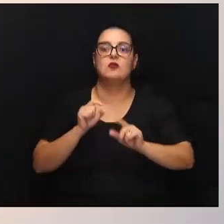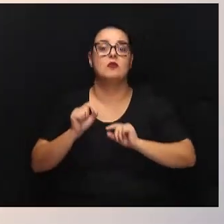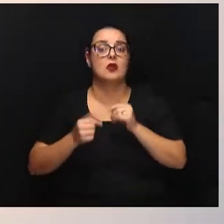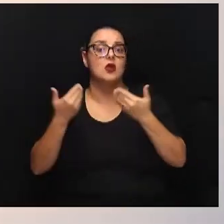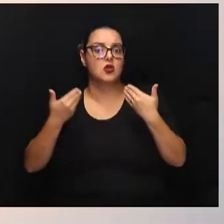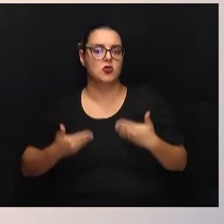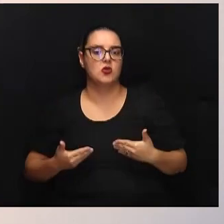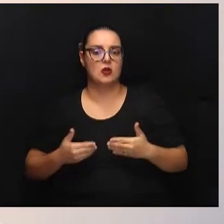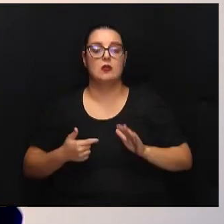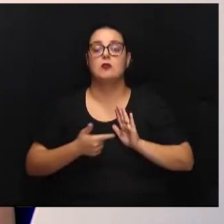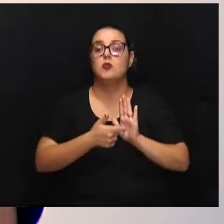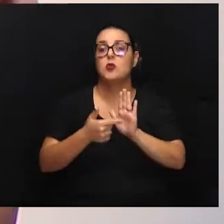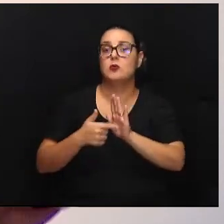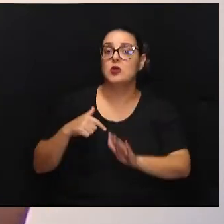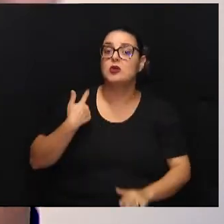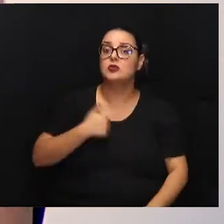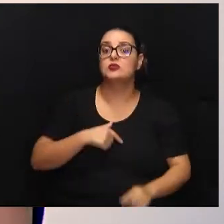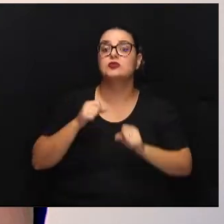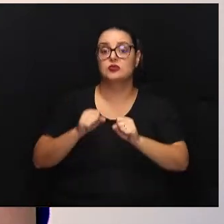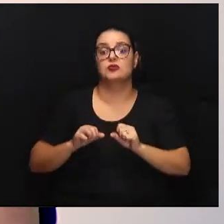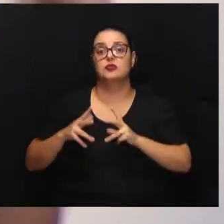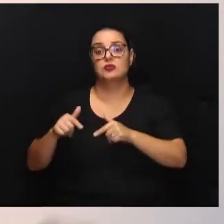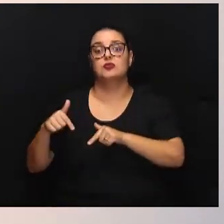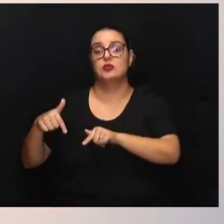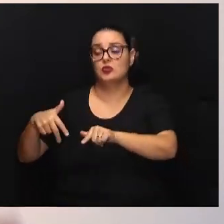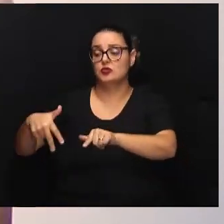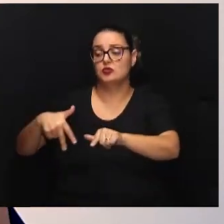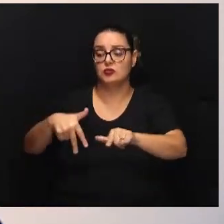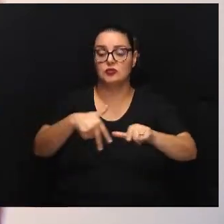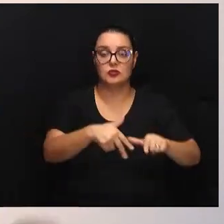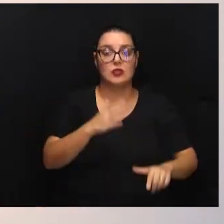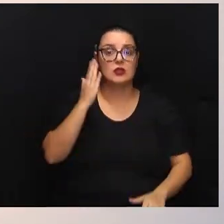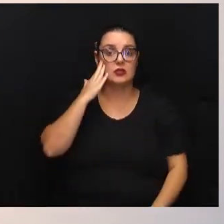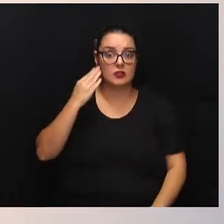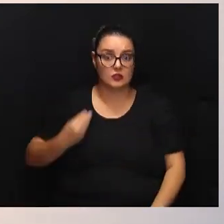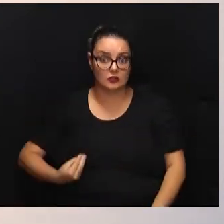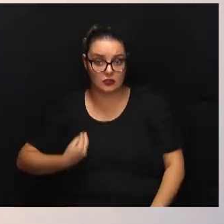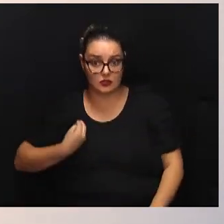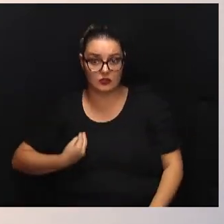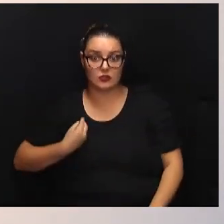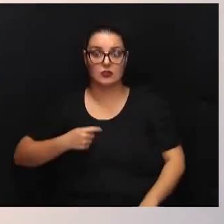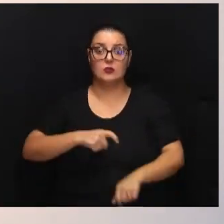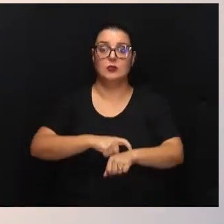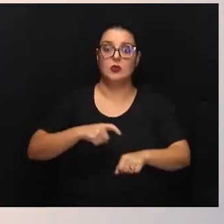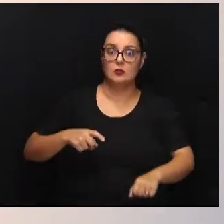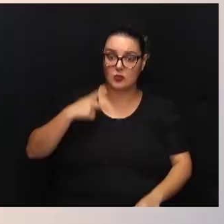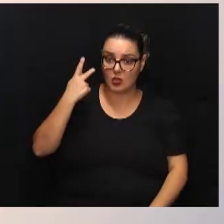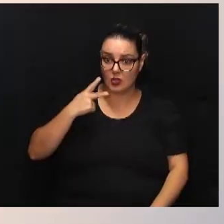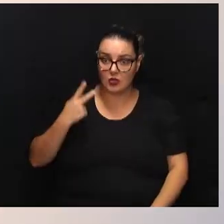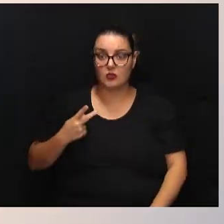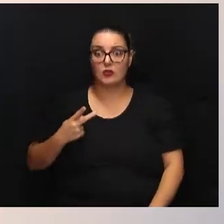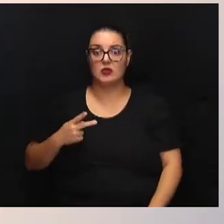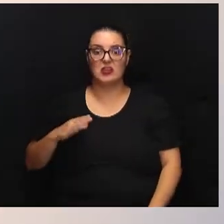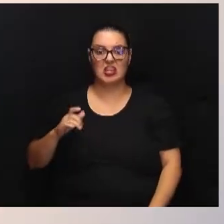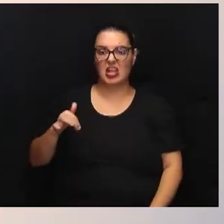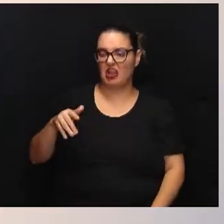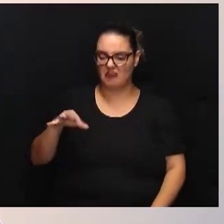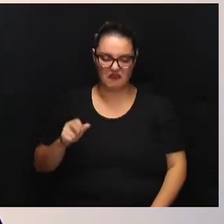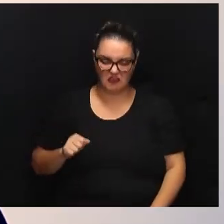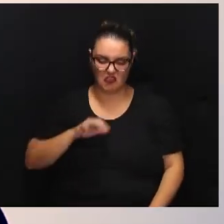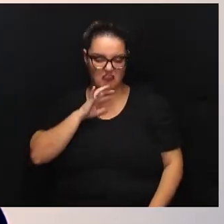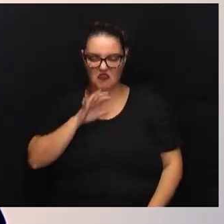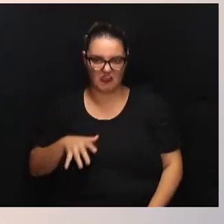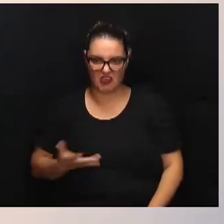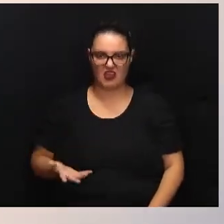todos os lugares. Sabemos que vivendo um cenário político, cafona, ridículo, gente despreparada. E é isso,